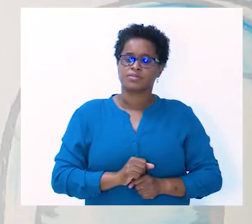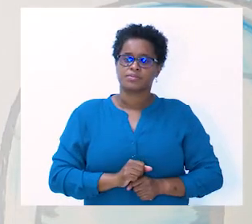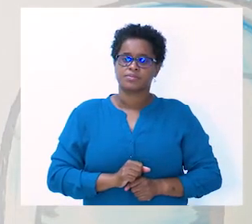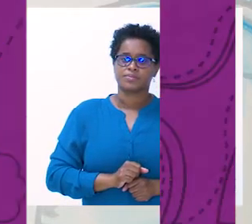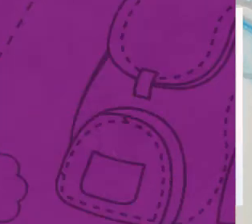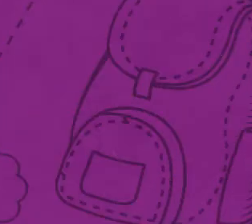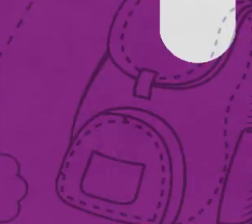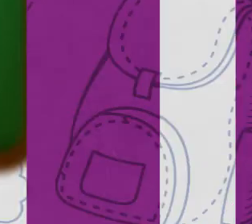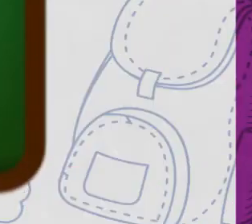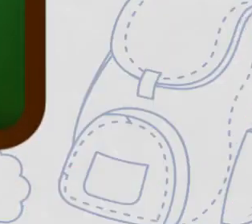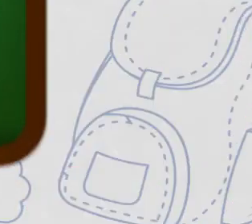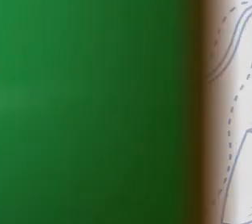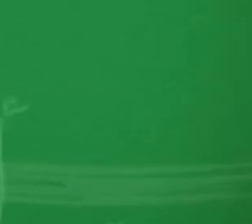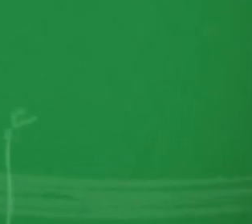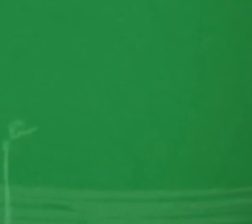interessantes.